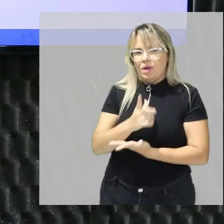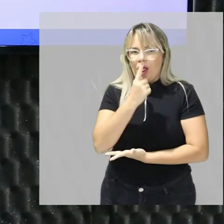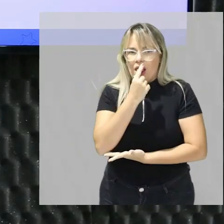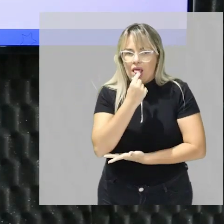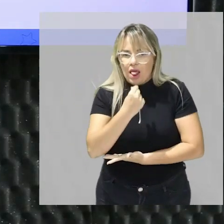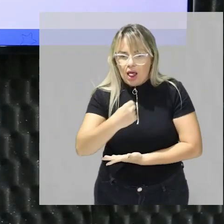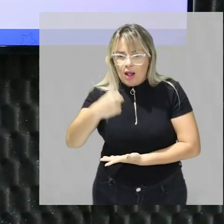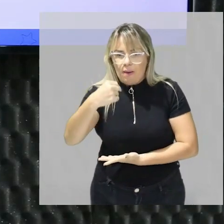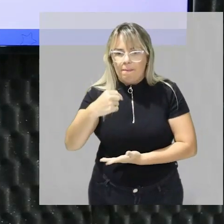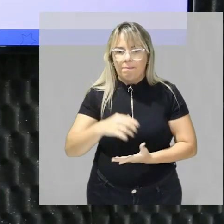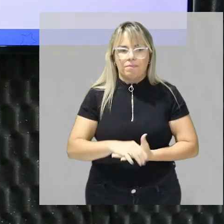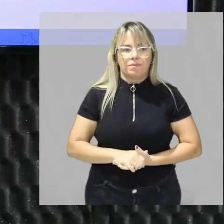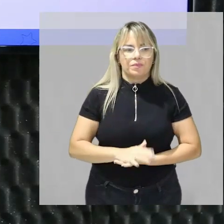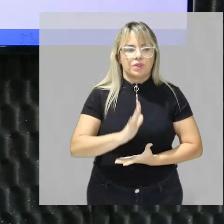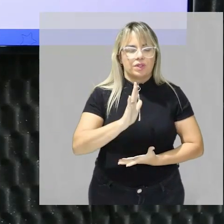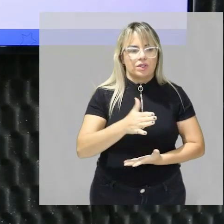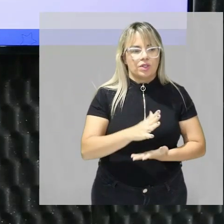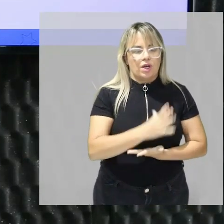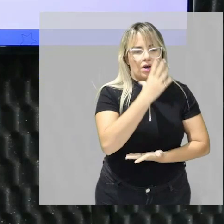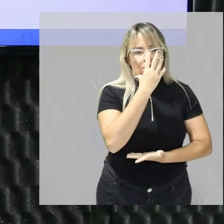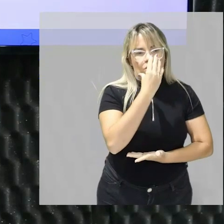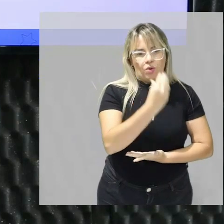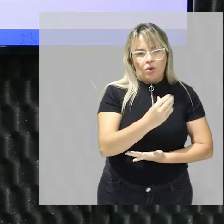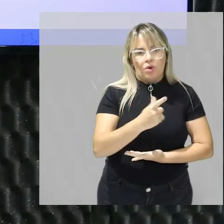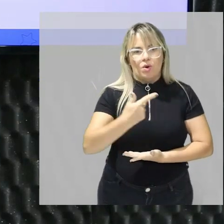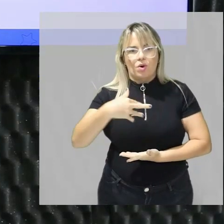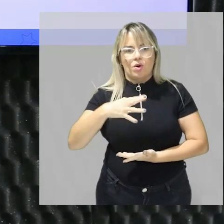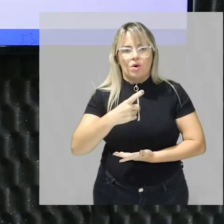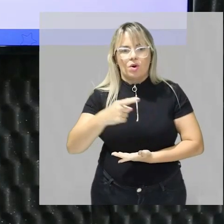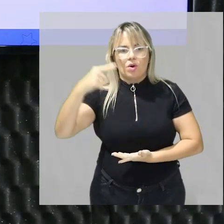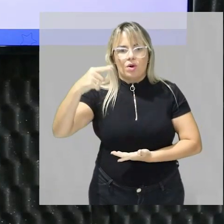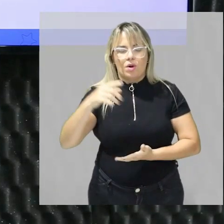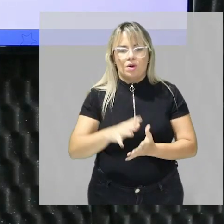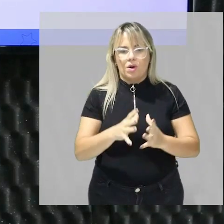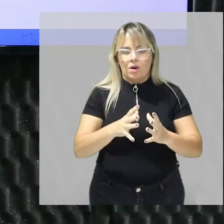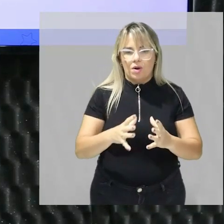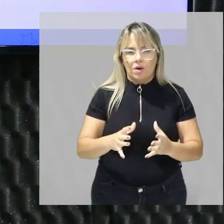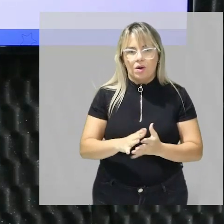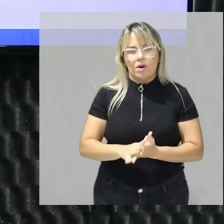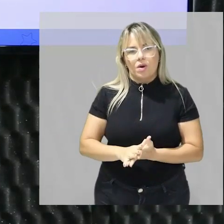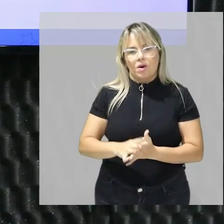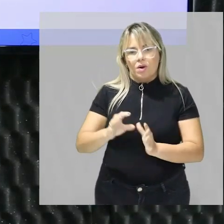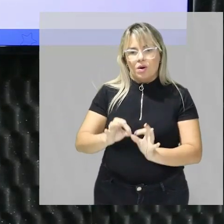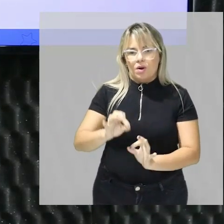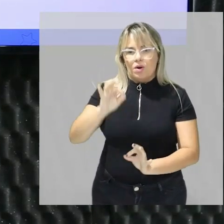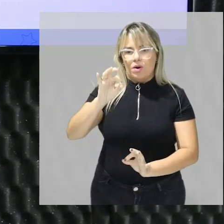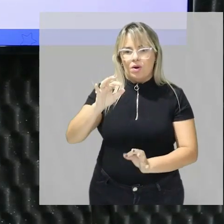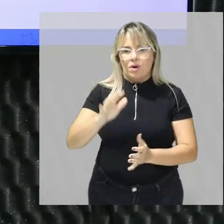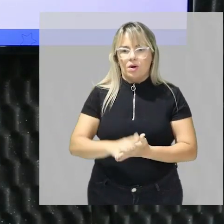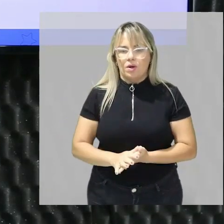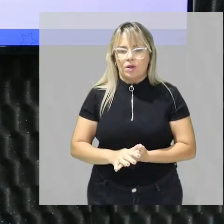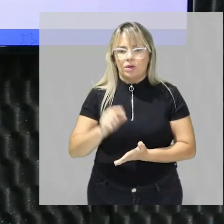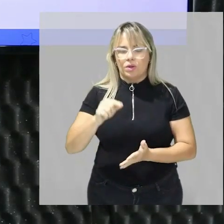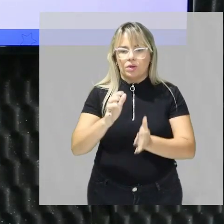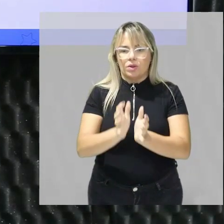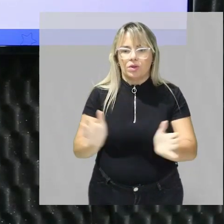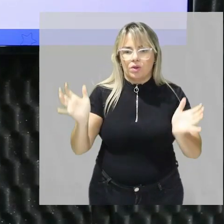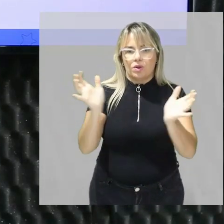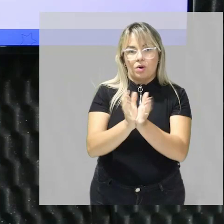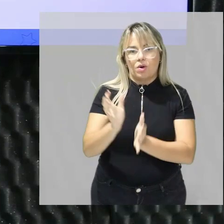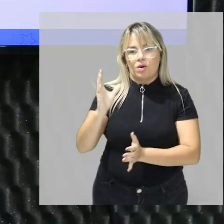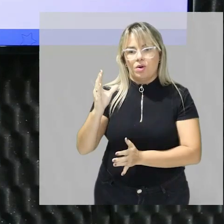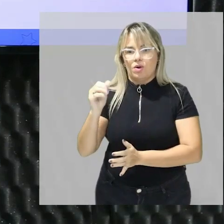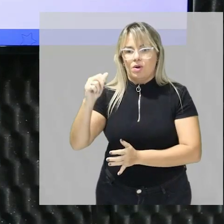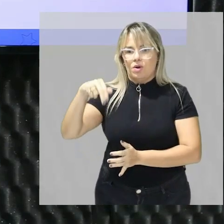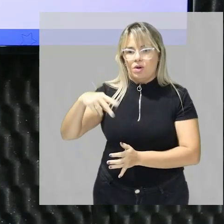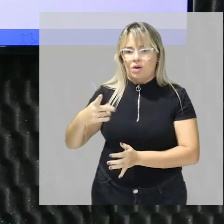extensível. Já o lobo-guará é a maior espécie da família dos canídeos, podendo atingir